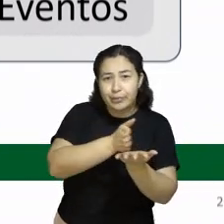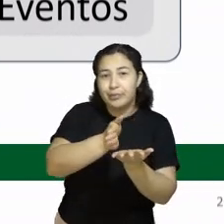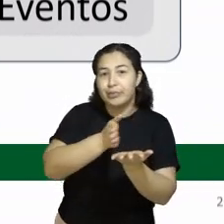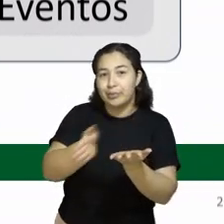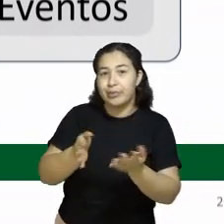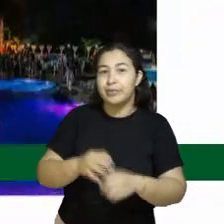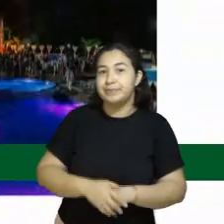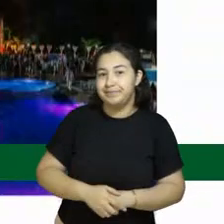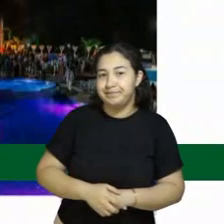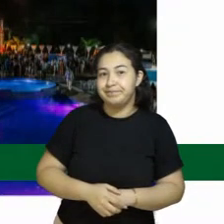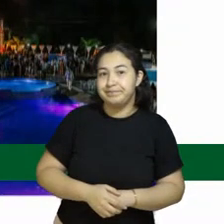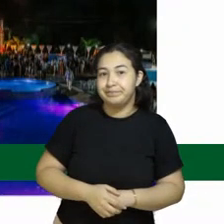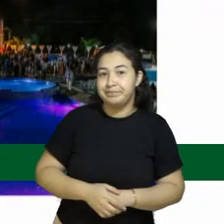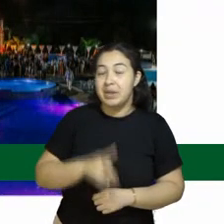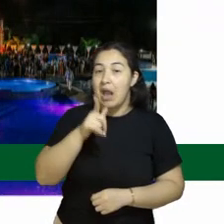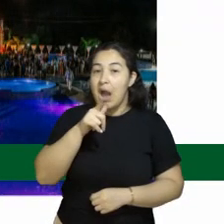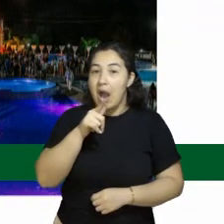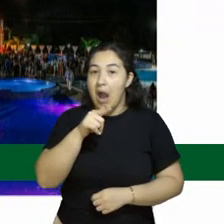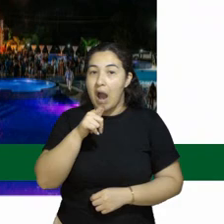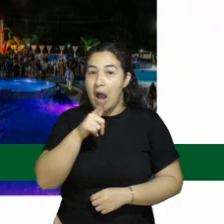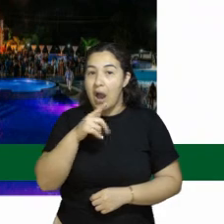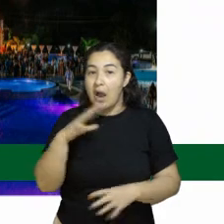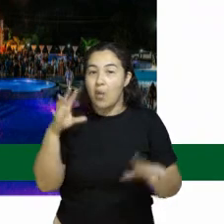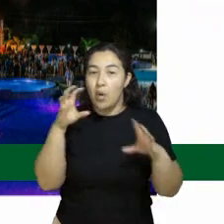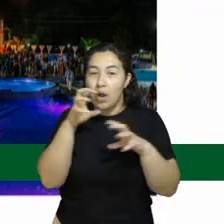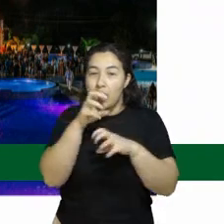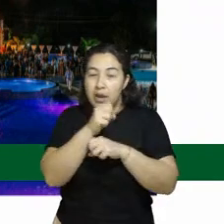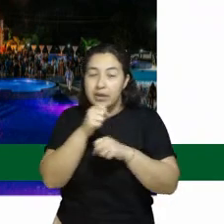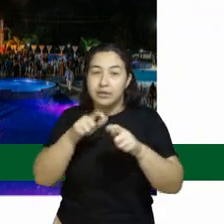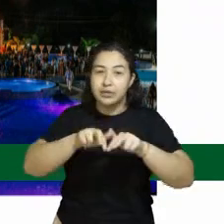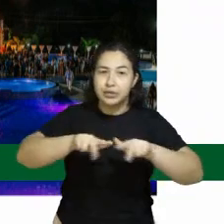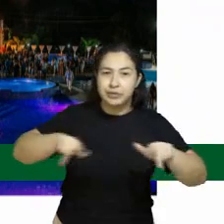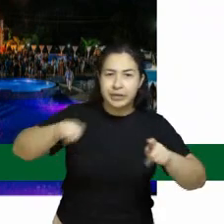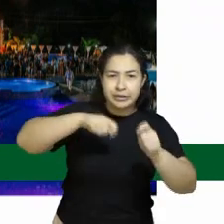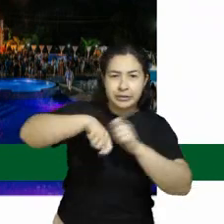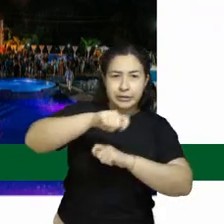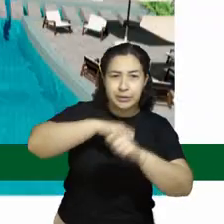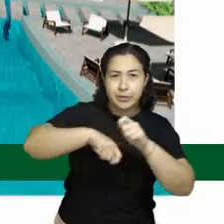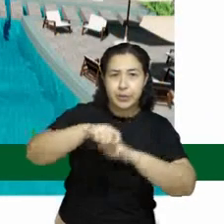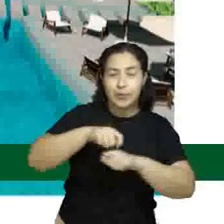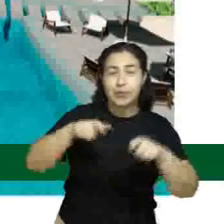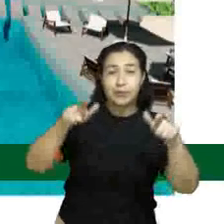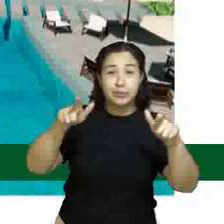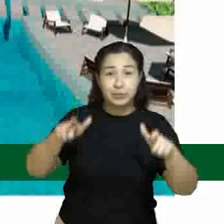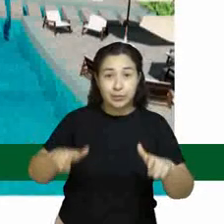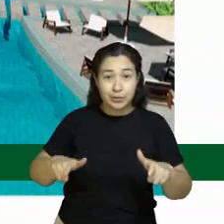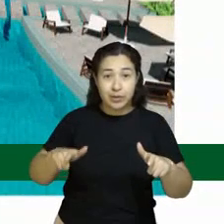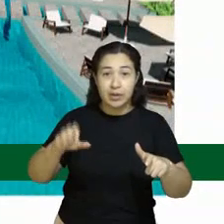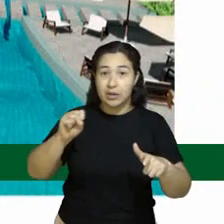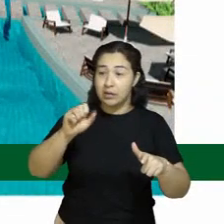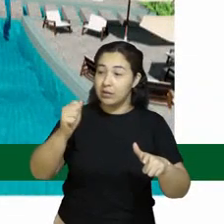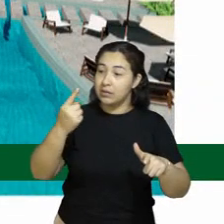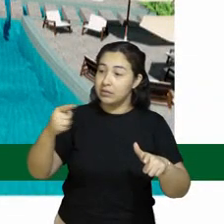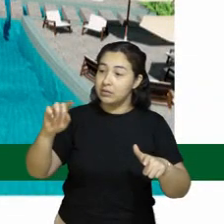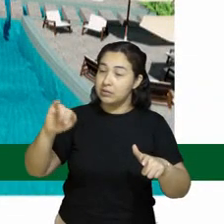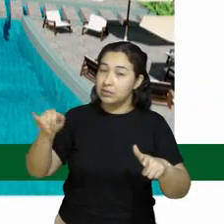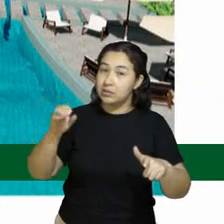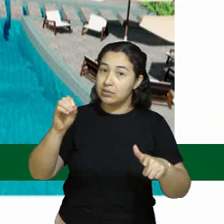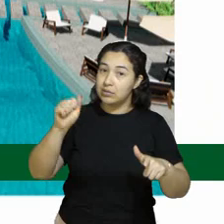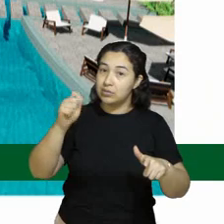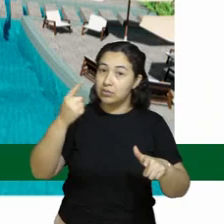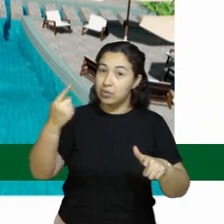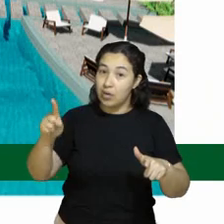termalismo, ecoturismo, turismo rural, negócios e eventos. Temos o Termas de São João, que em breve aí também terá um